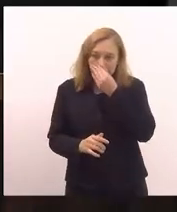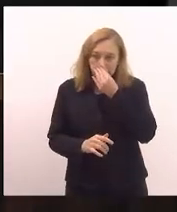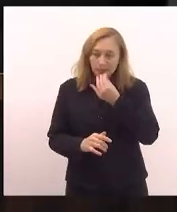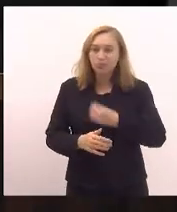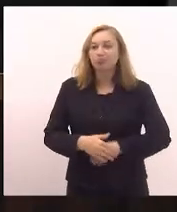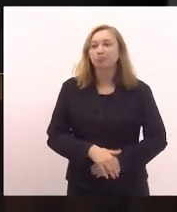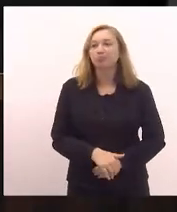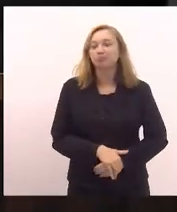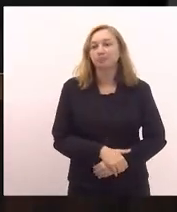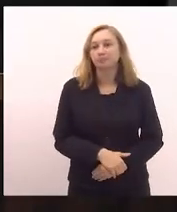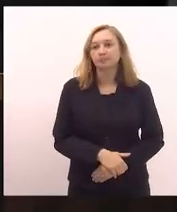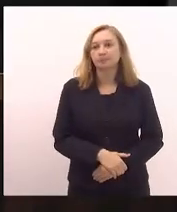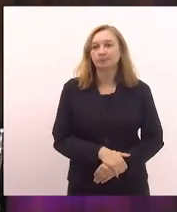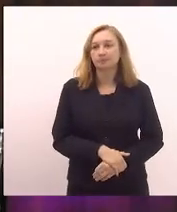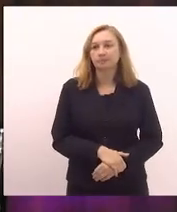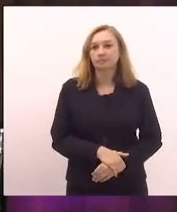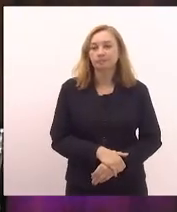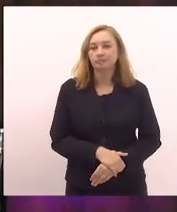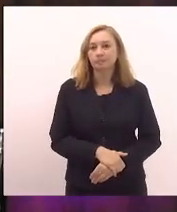Pública.